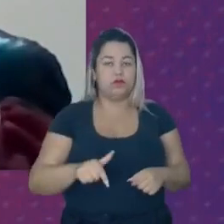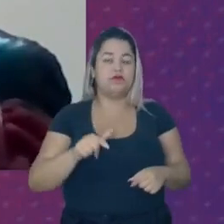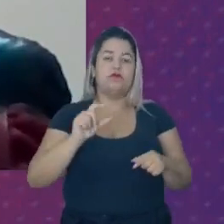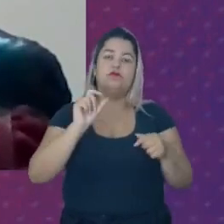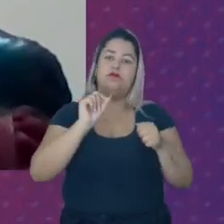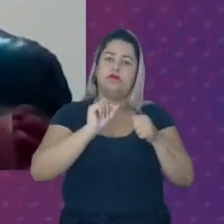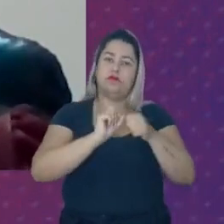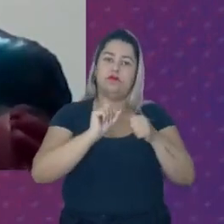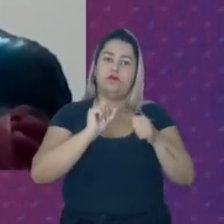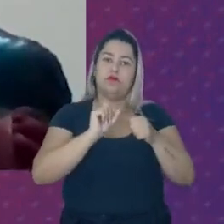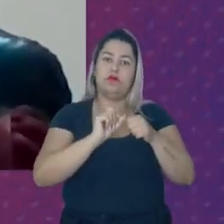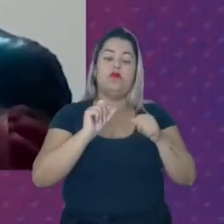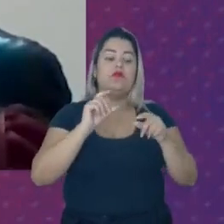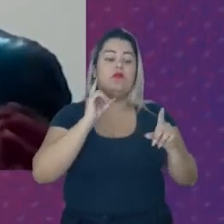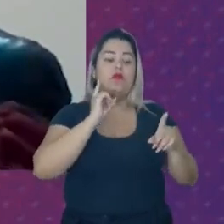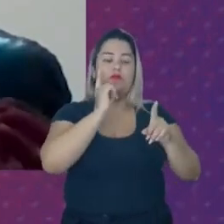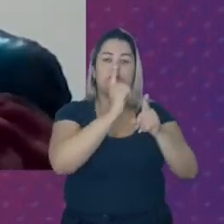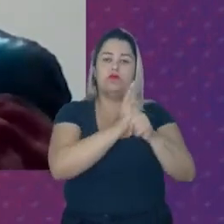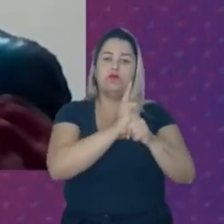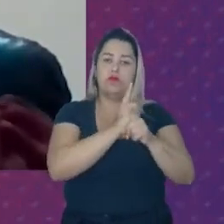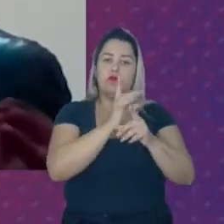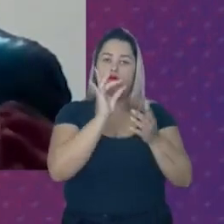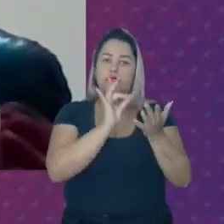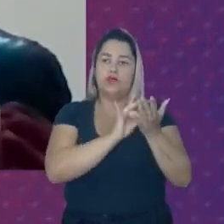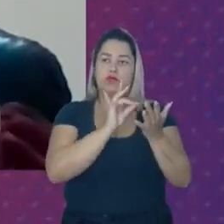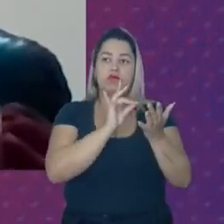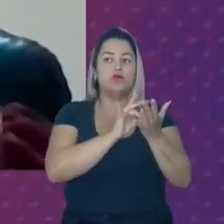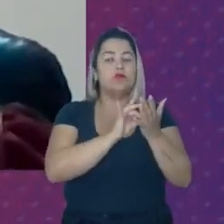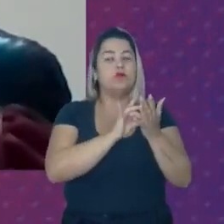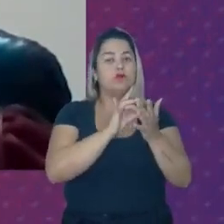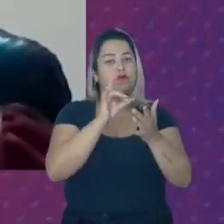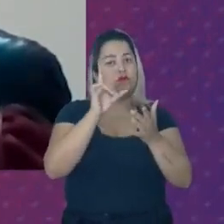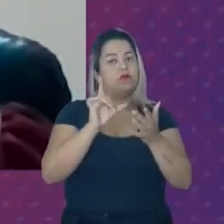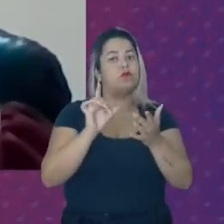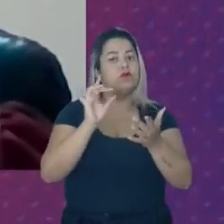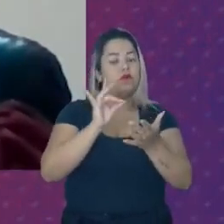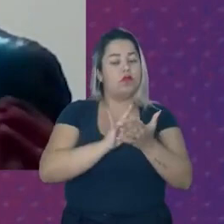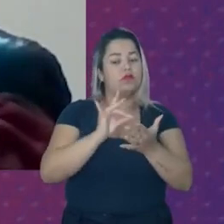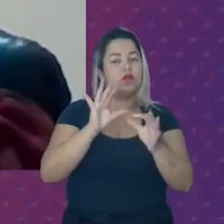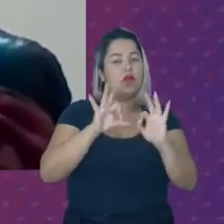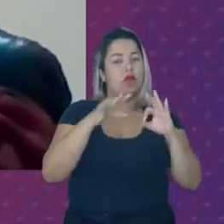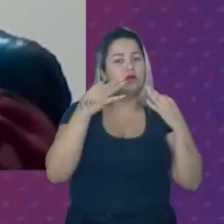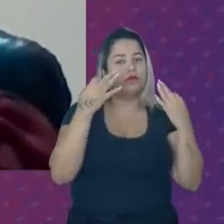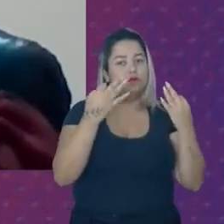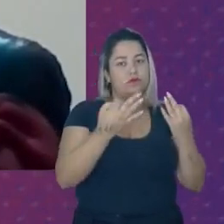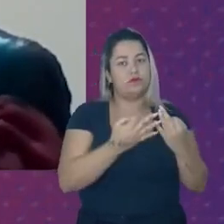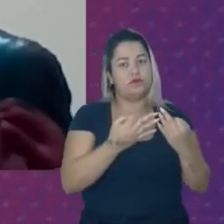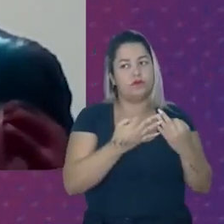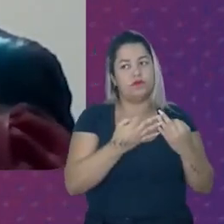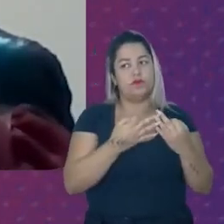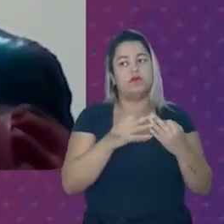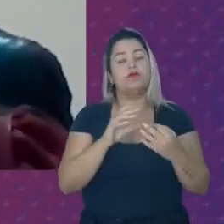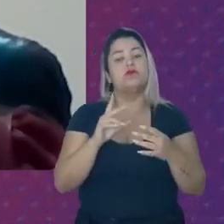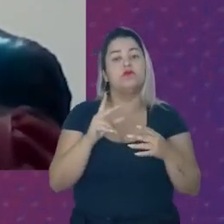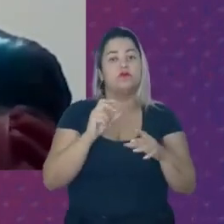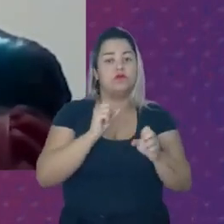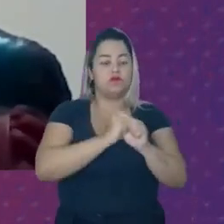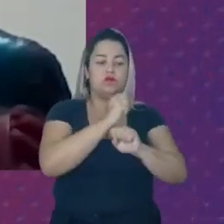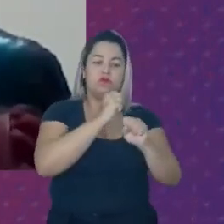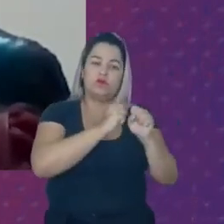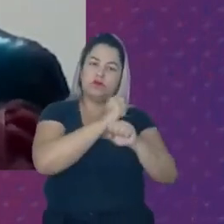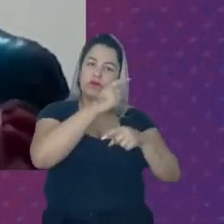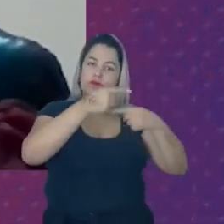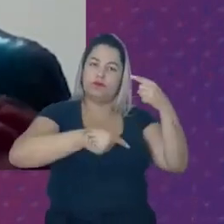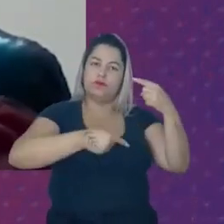a identificação da realidade, do perfil real destas famílias, e assim a gente poder construir as